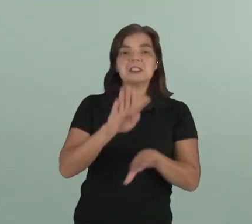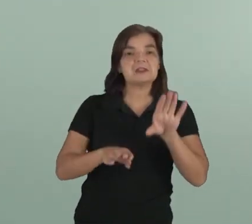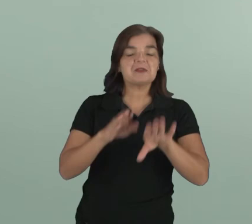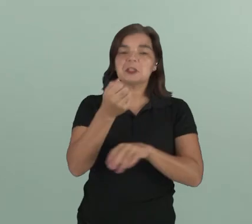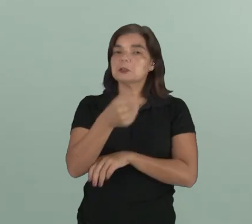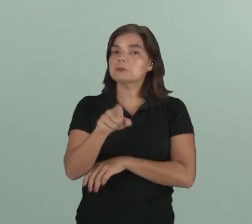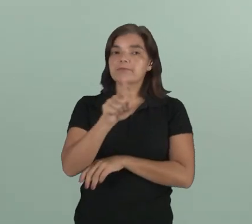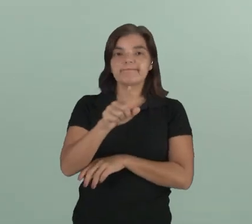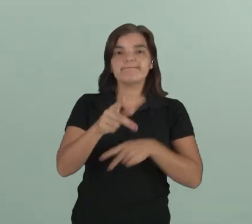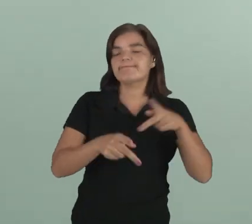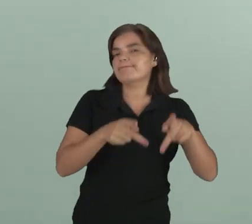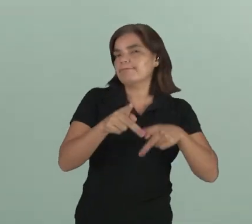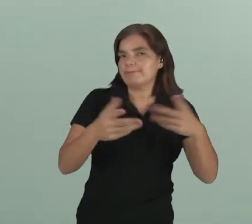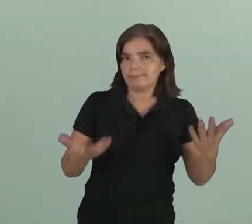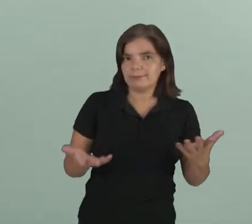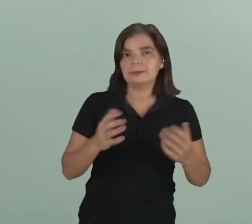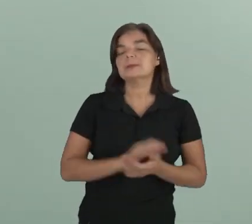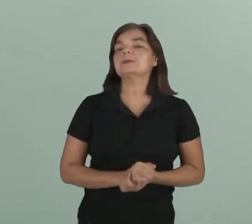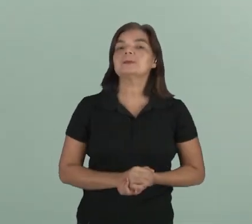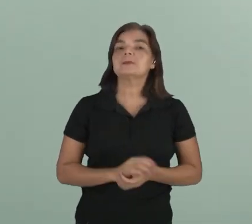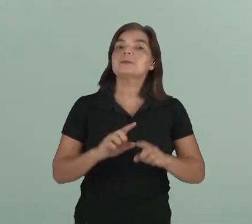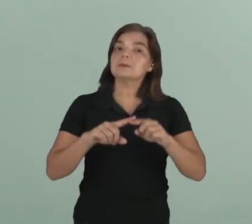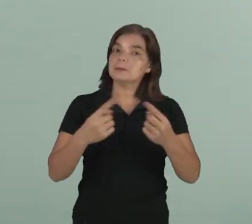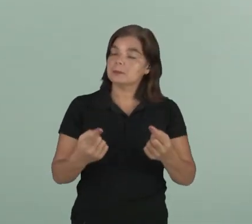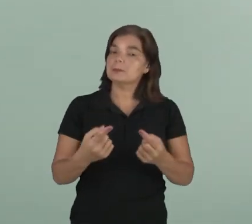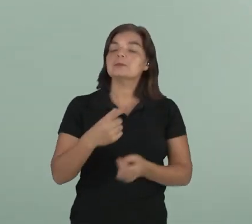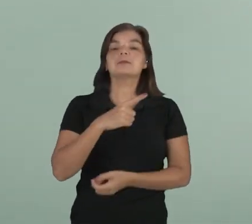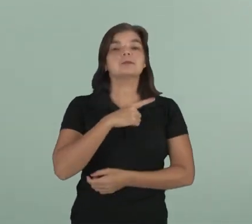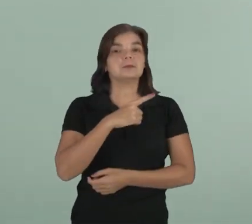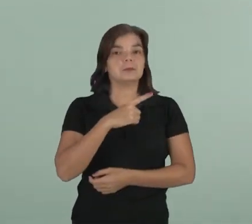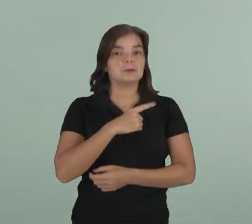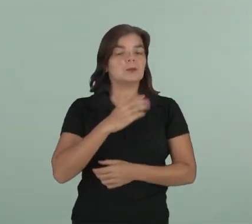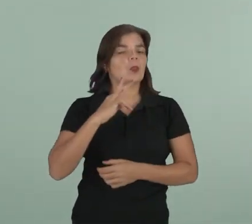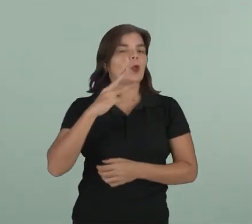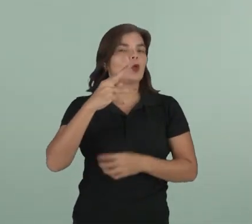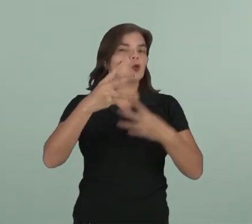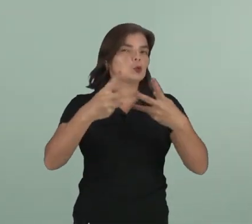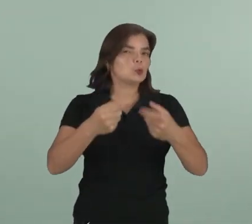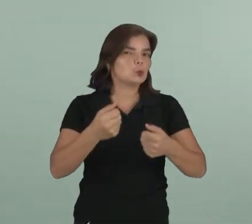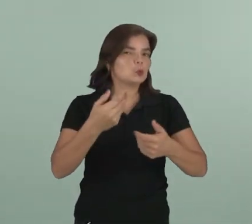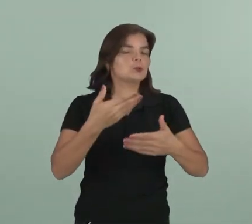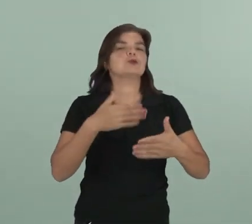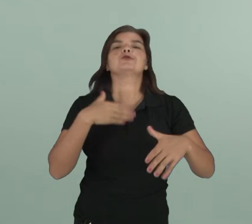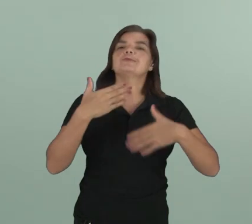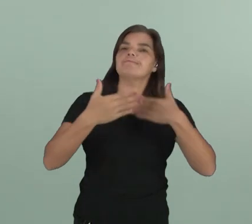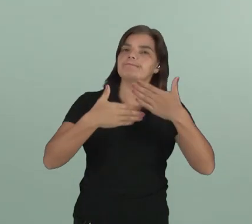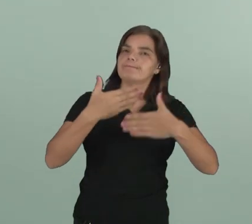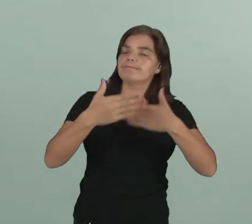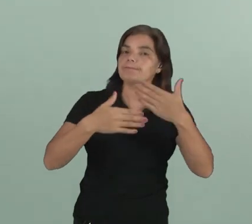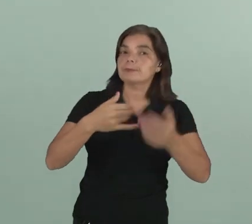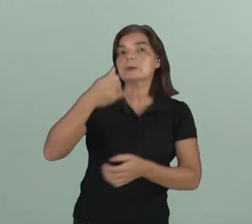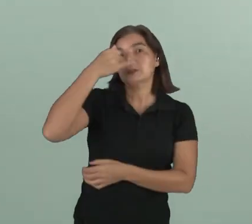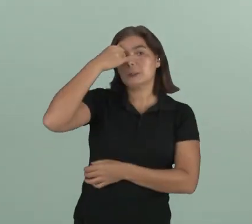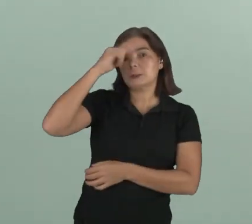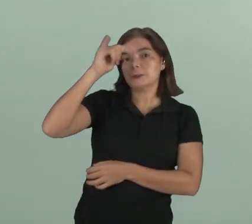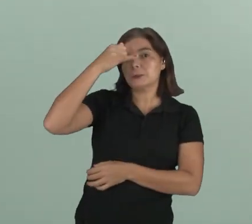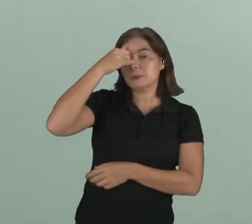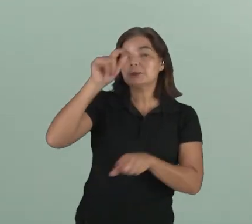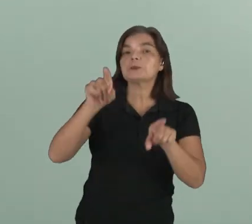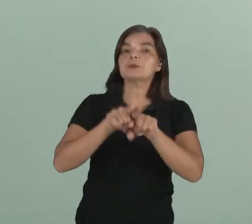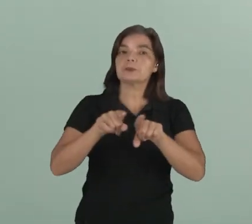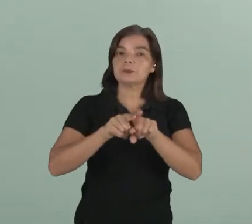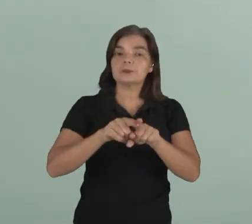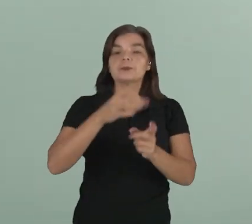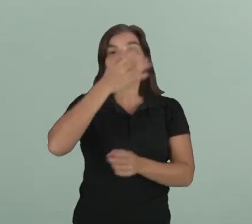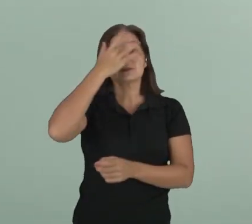à maioria da população. Mas, como existe todo esse processo de interferência ideológica, as